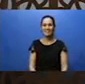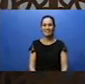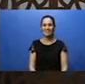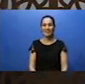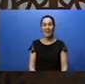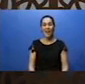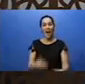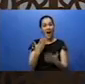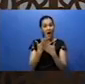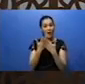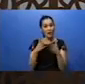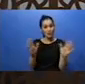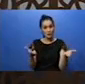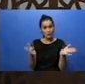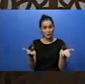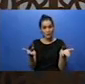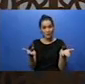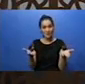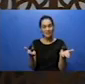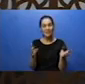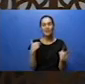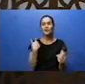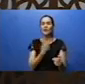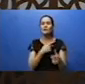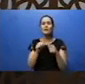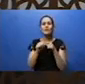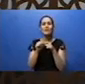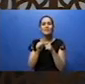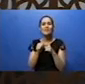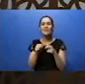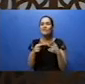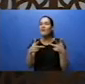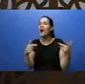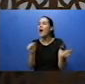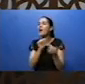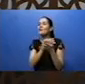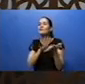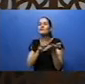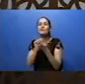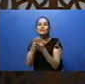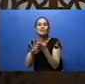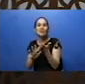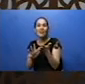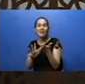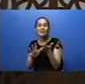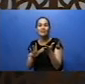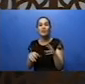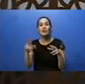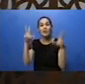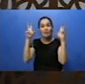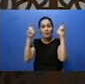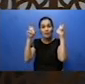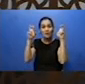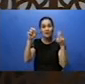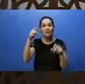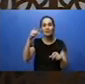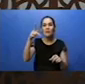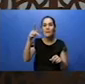A aula de hoje nós vamos fazer exercícios sobre o Teorema de Pitágoras.